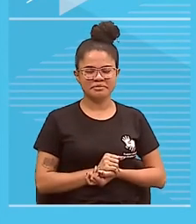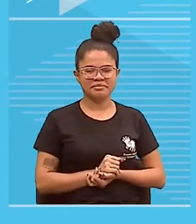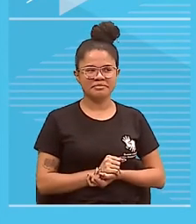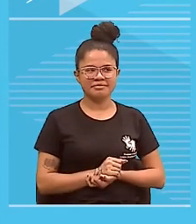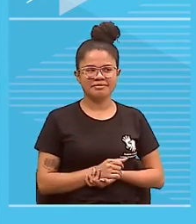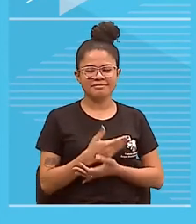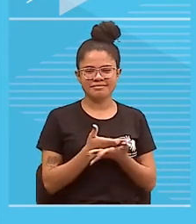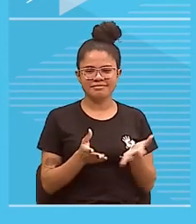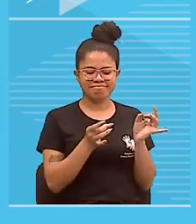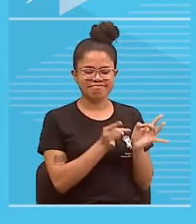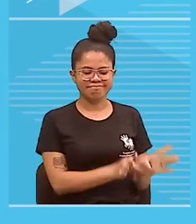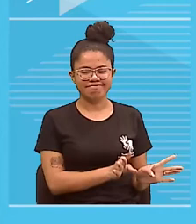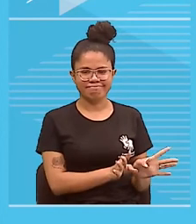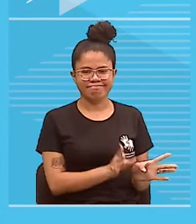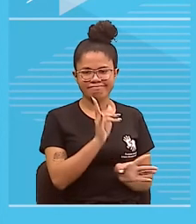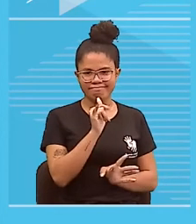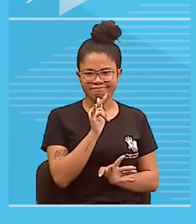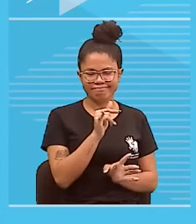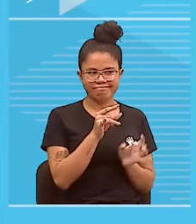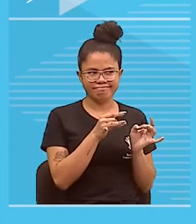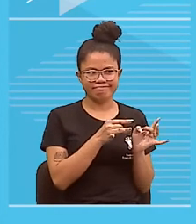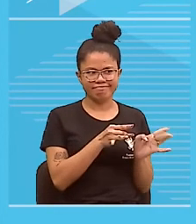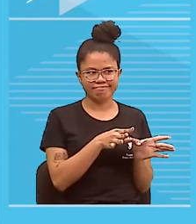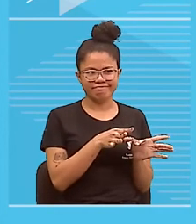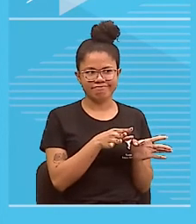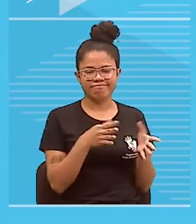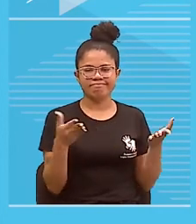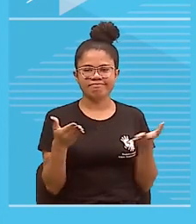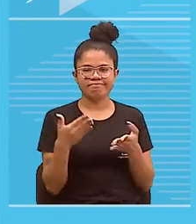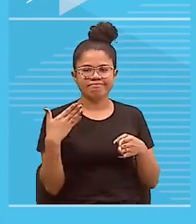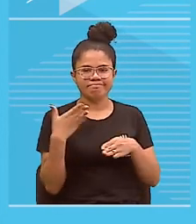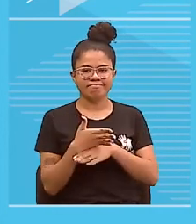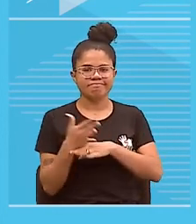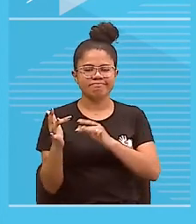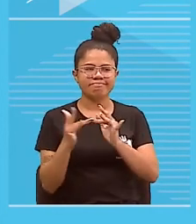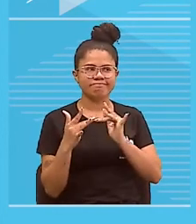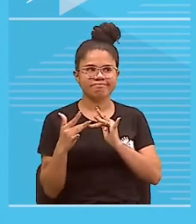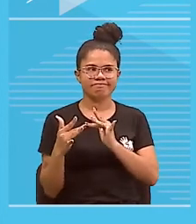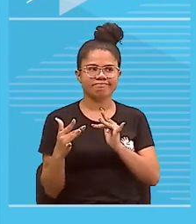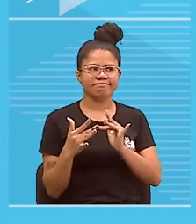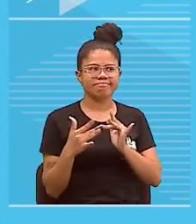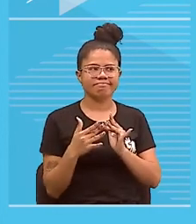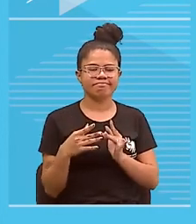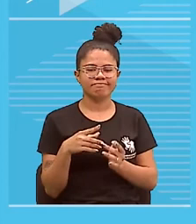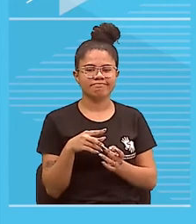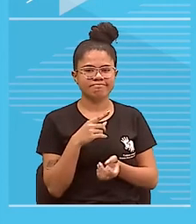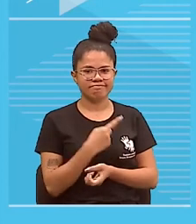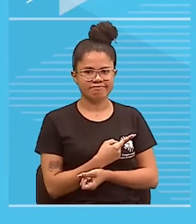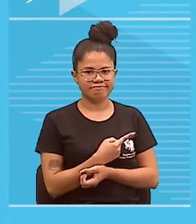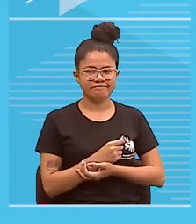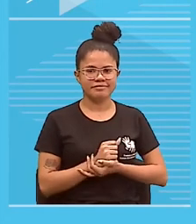abandonou você é eliminou a água pois se a água entrar em contato com esse casalzinho aqui de